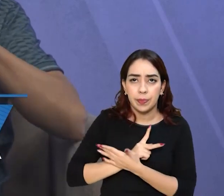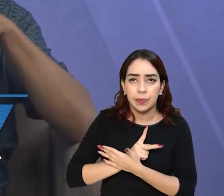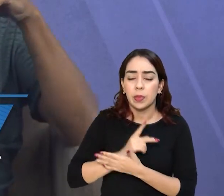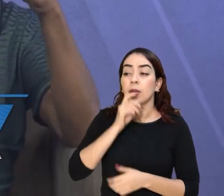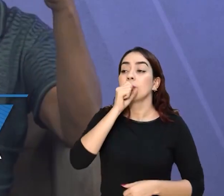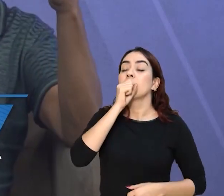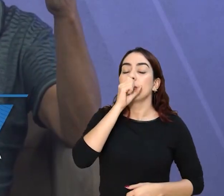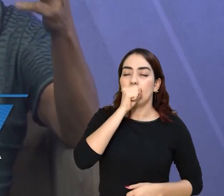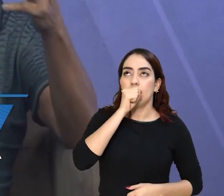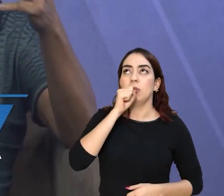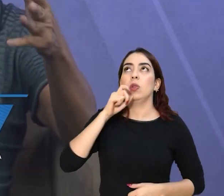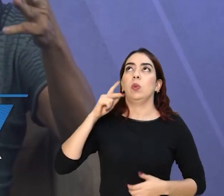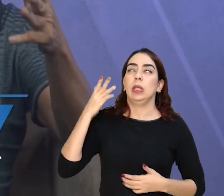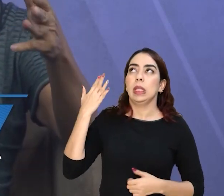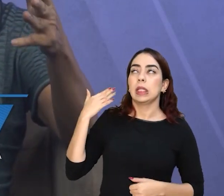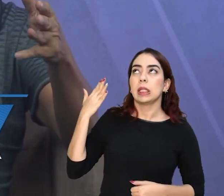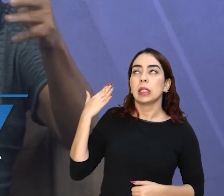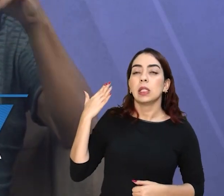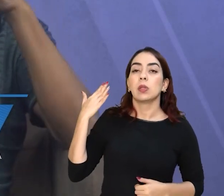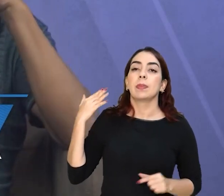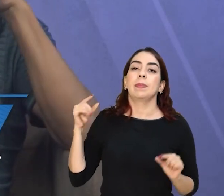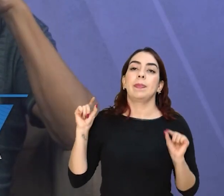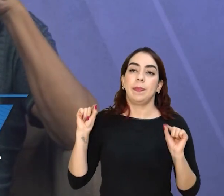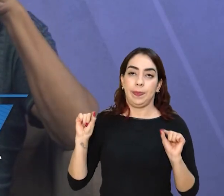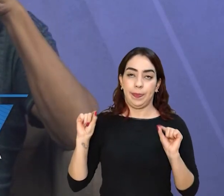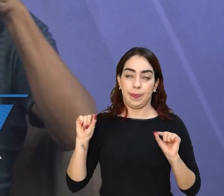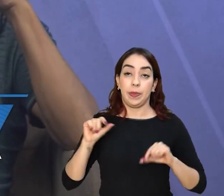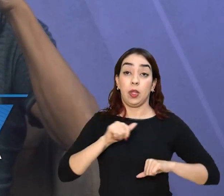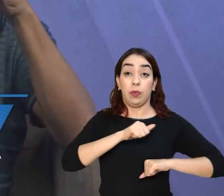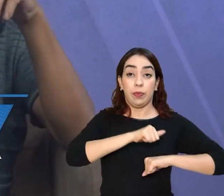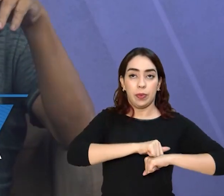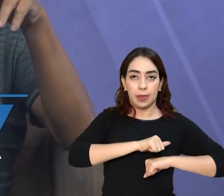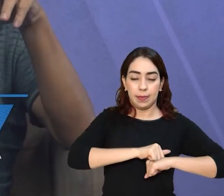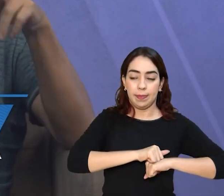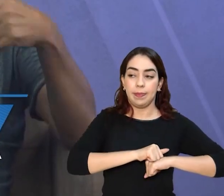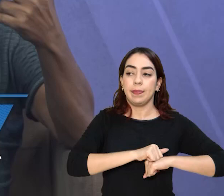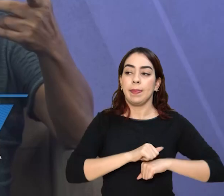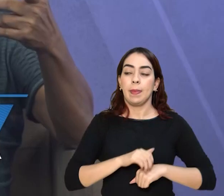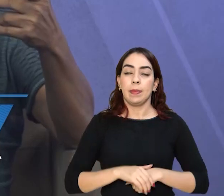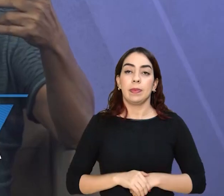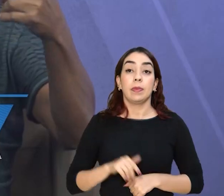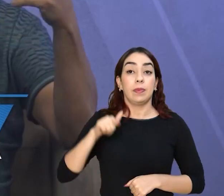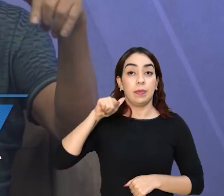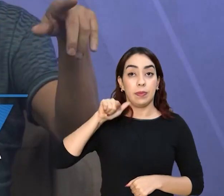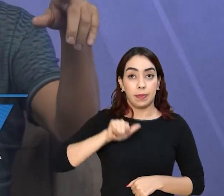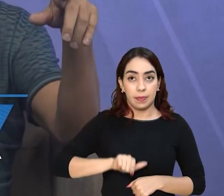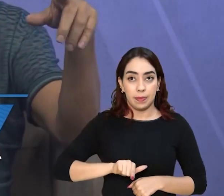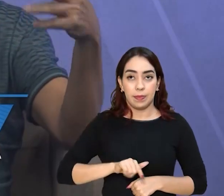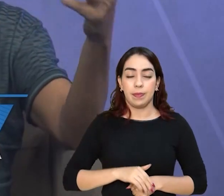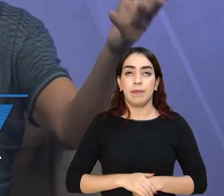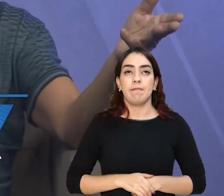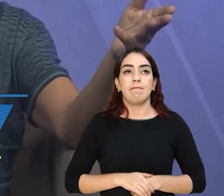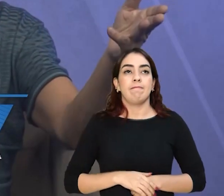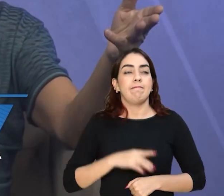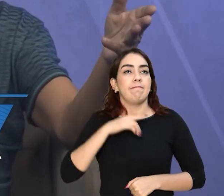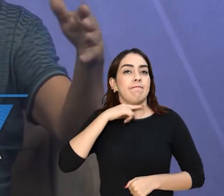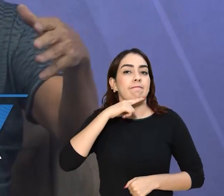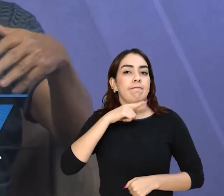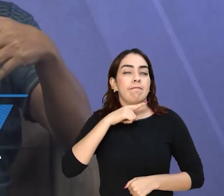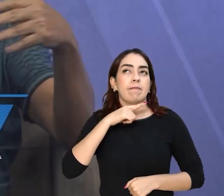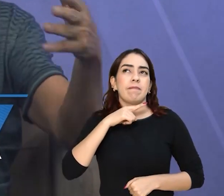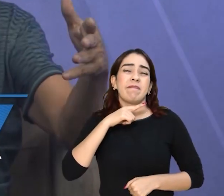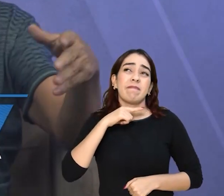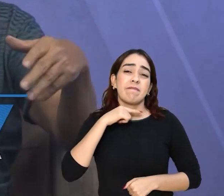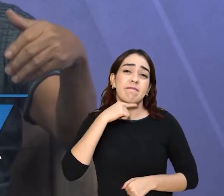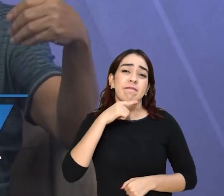foi sexta. É. O jogo de sábado, o Fortaleza, mais uma vez, não foi efetivo, apesar do domínio, mesmo